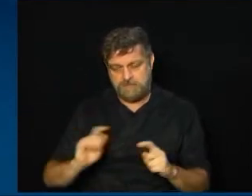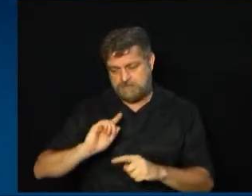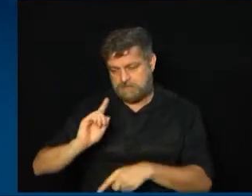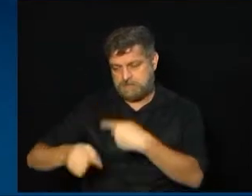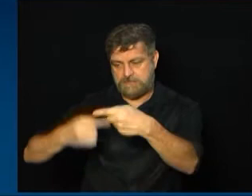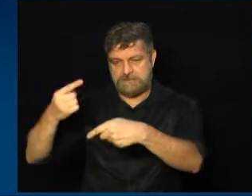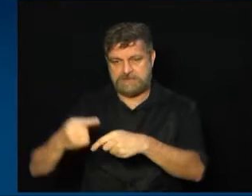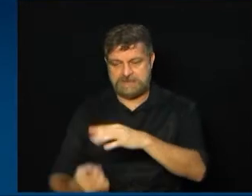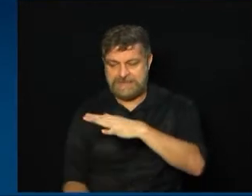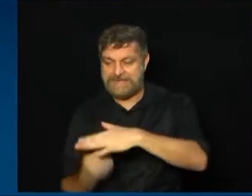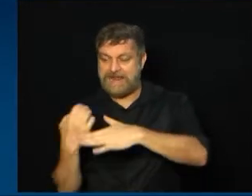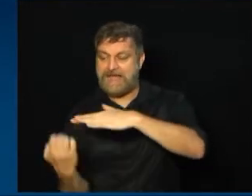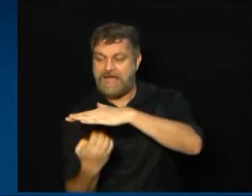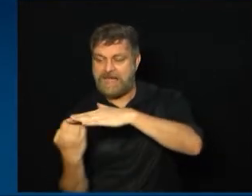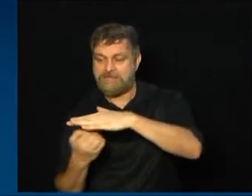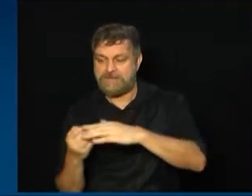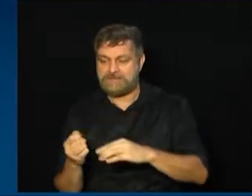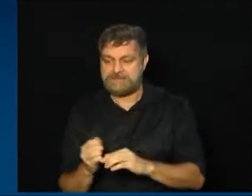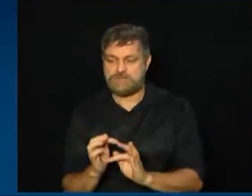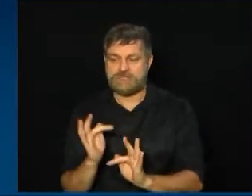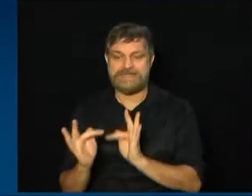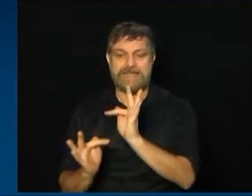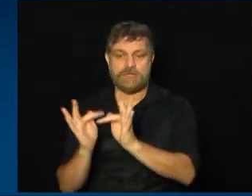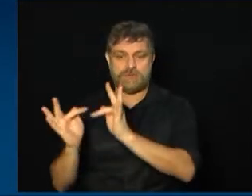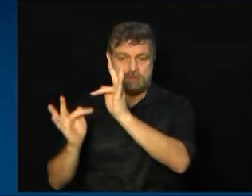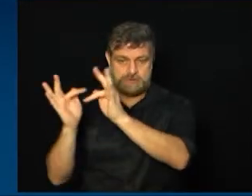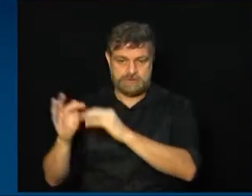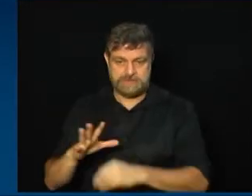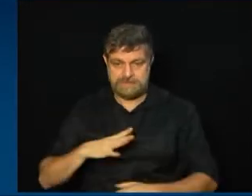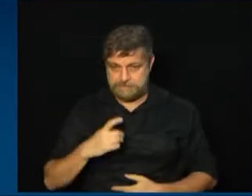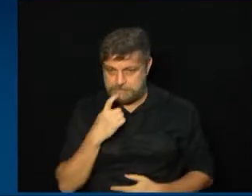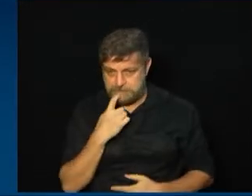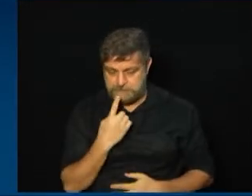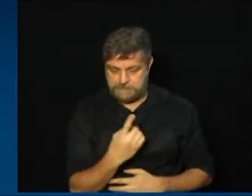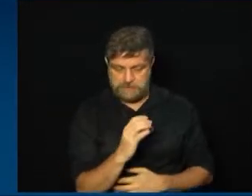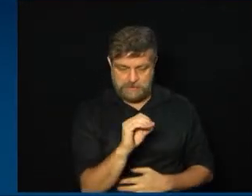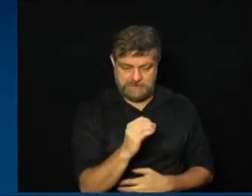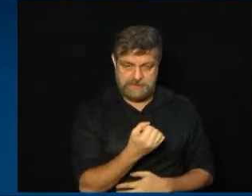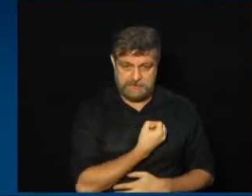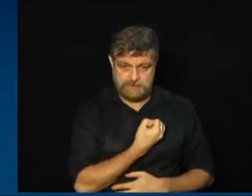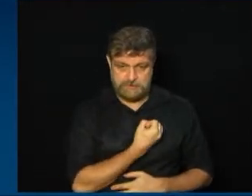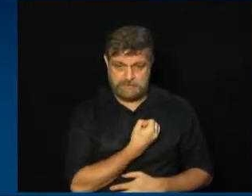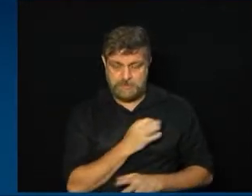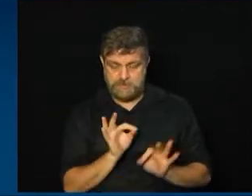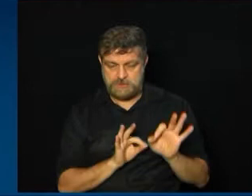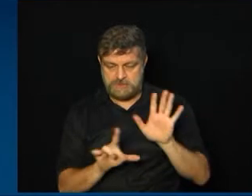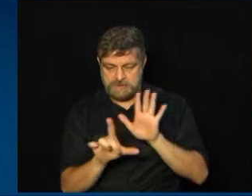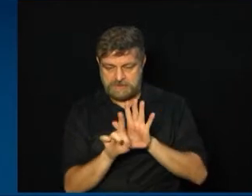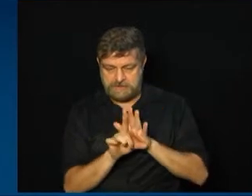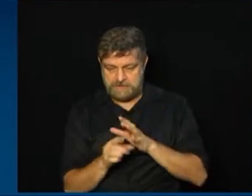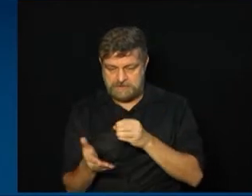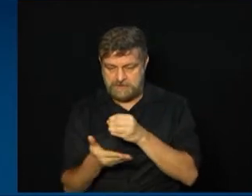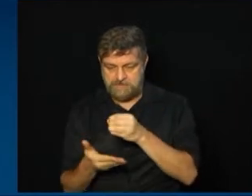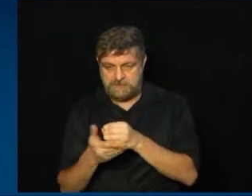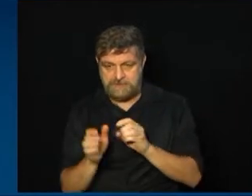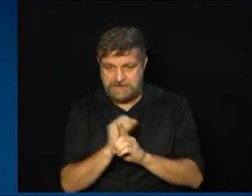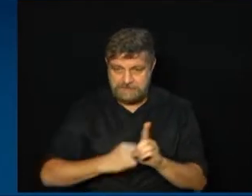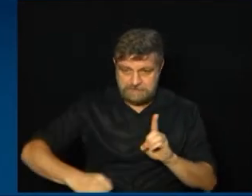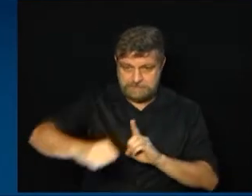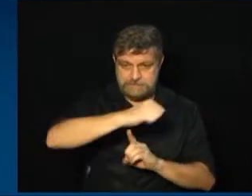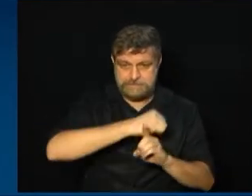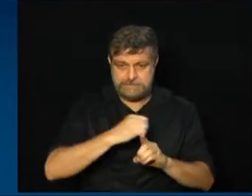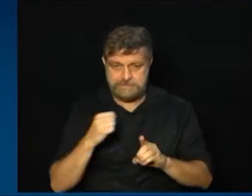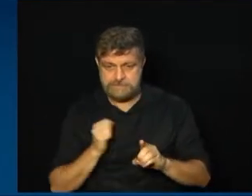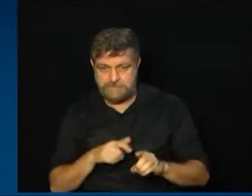de startups na cidade. O item 10 é a primeira discussão de um projeto de lei que trata do Fundo da Assistência ao